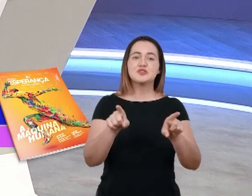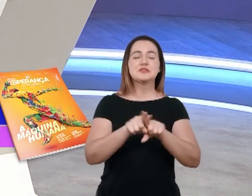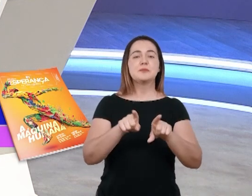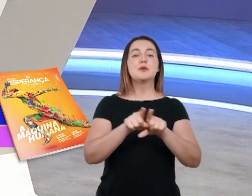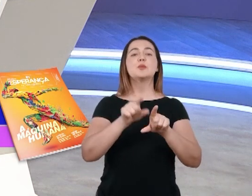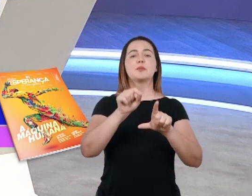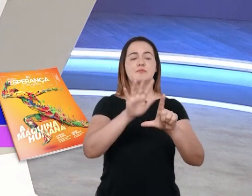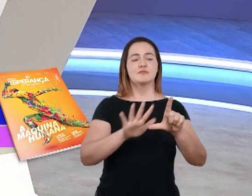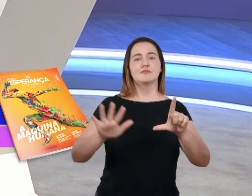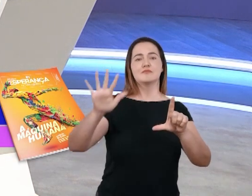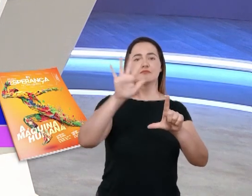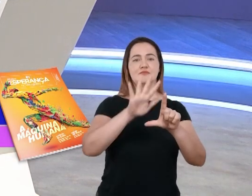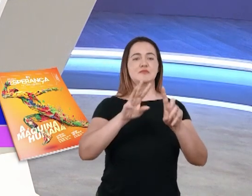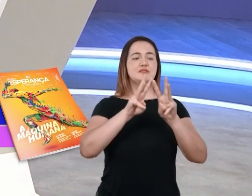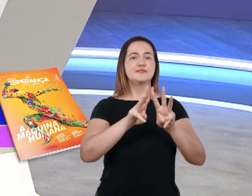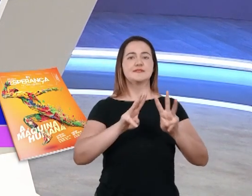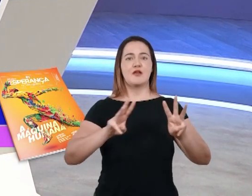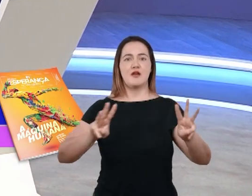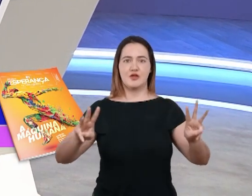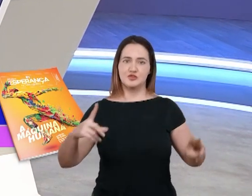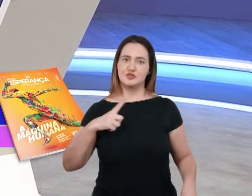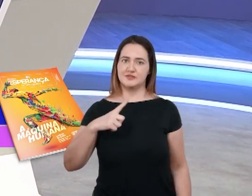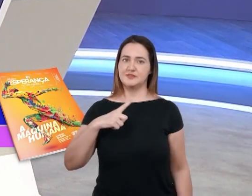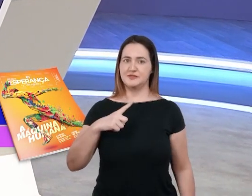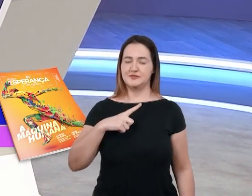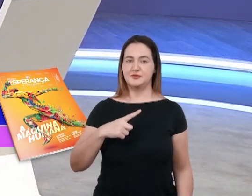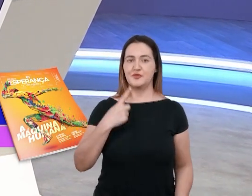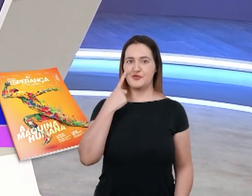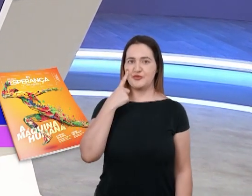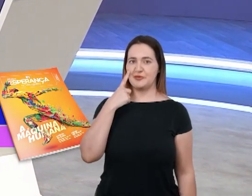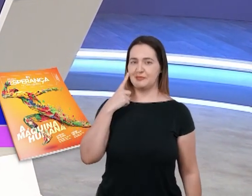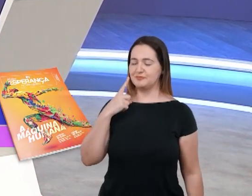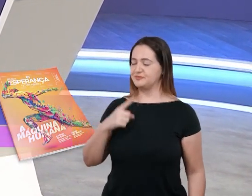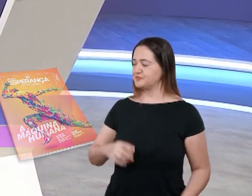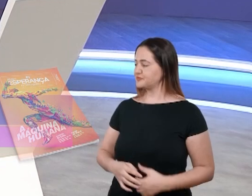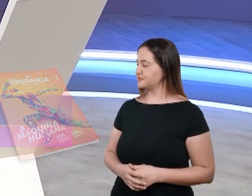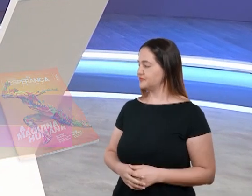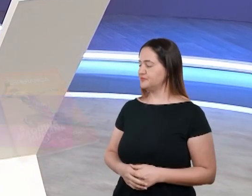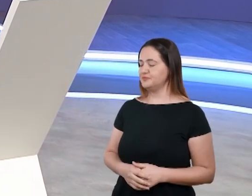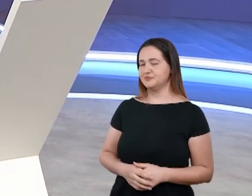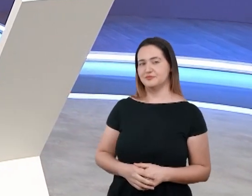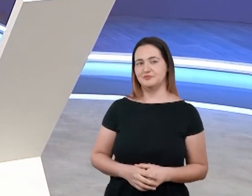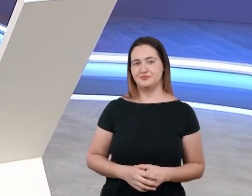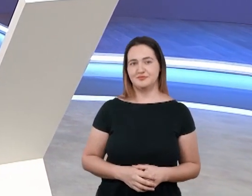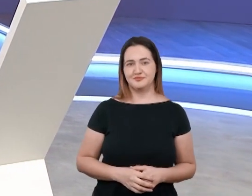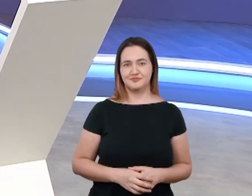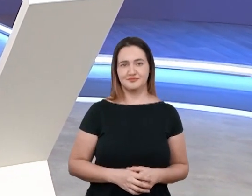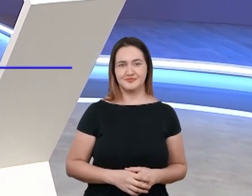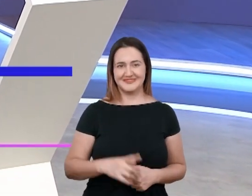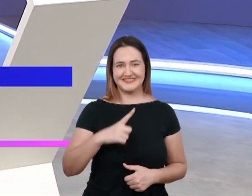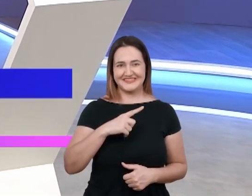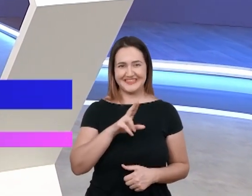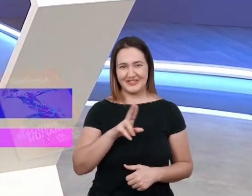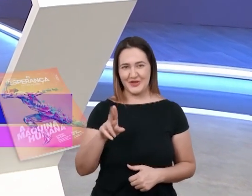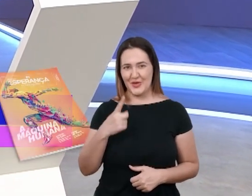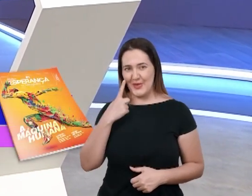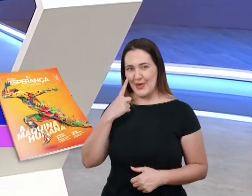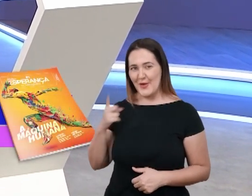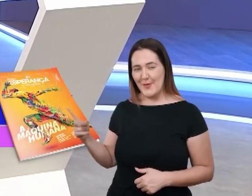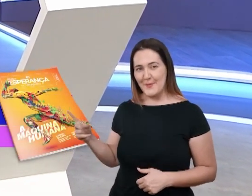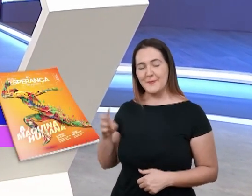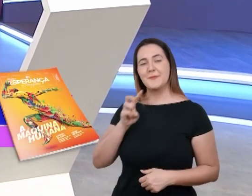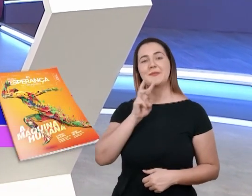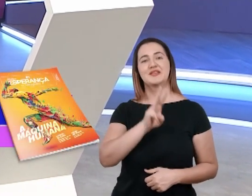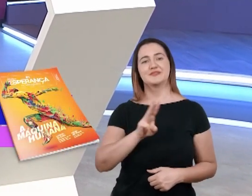falei. Ou você pode ir também no site da Escola Bíblica. Eu vou te falar qual é o site. O site é o seguinte, é